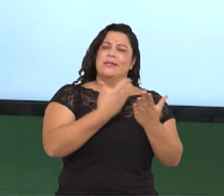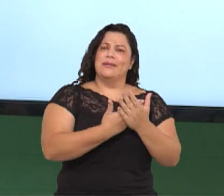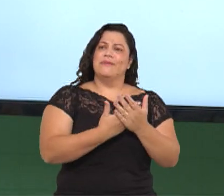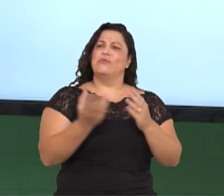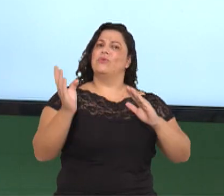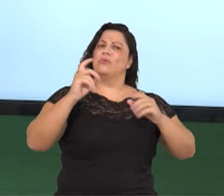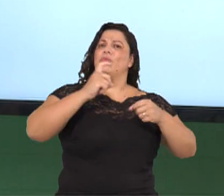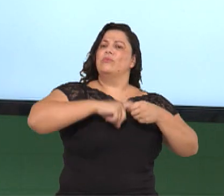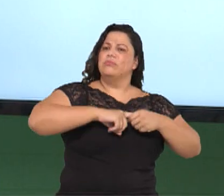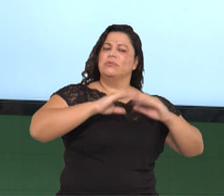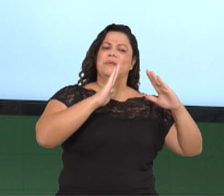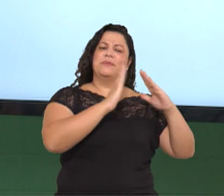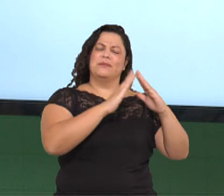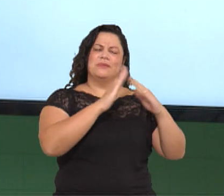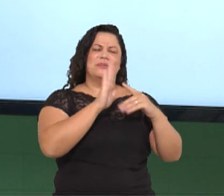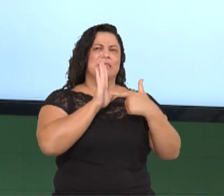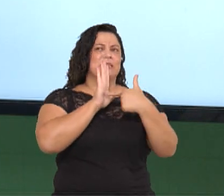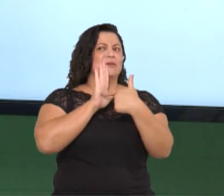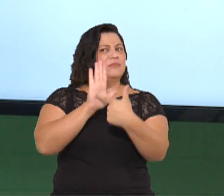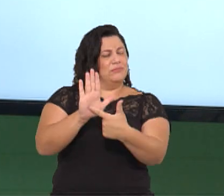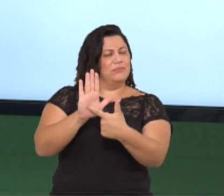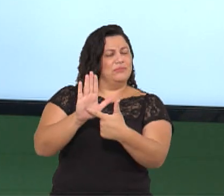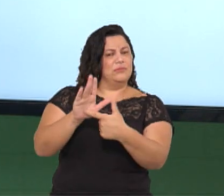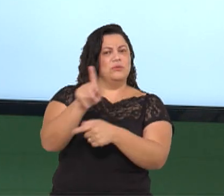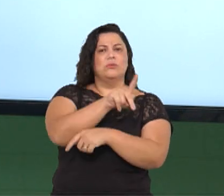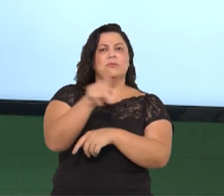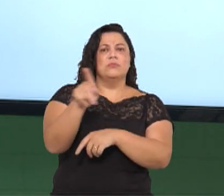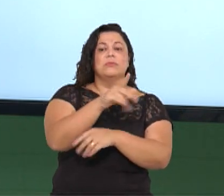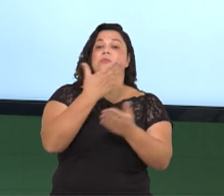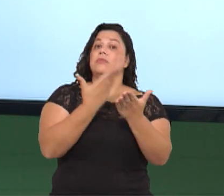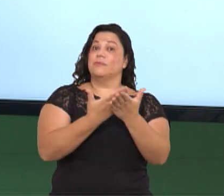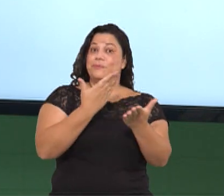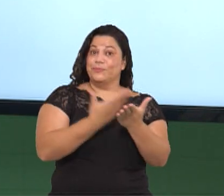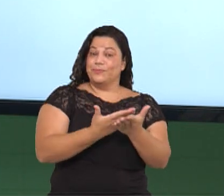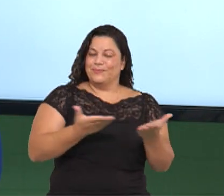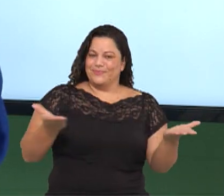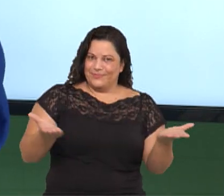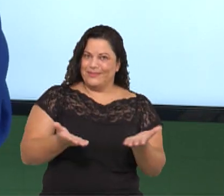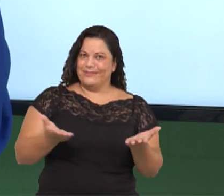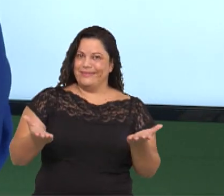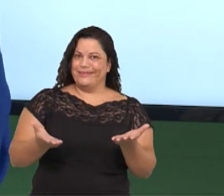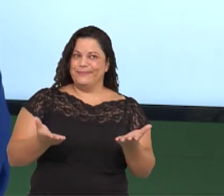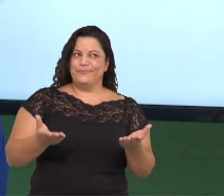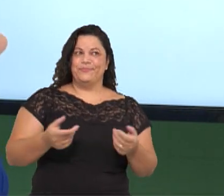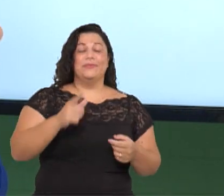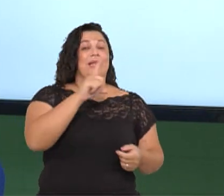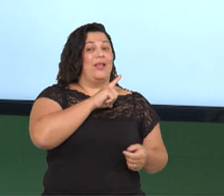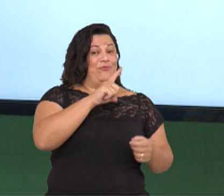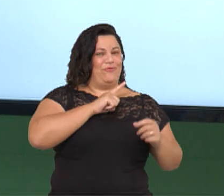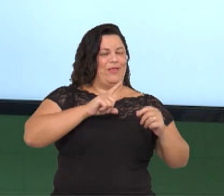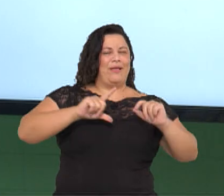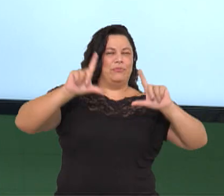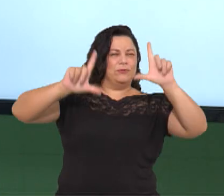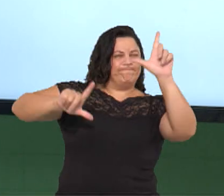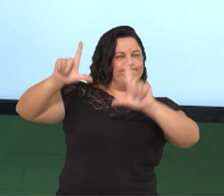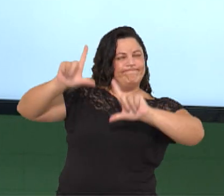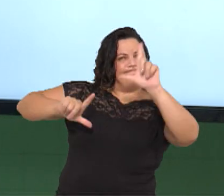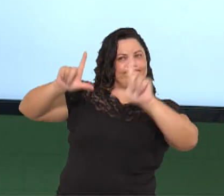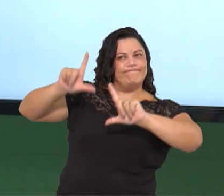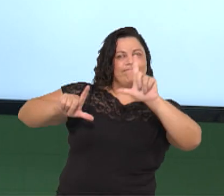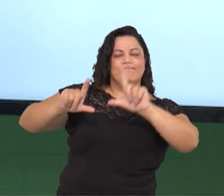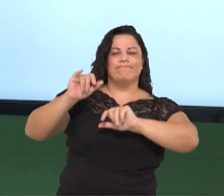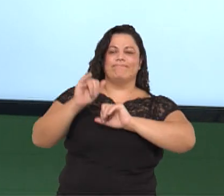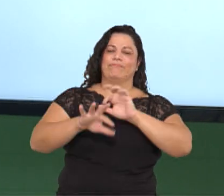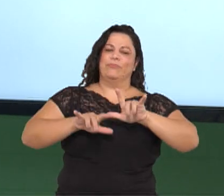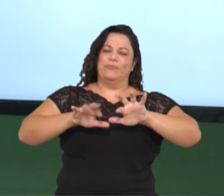vai mostrar para a tua professora, para o teu professor, o que você estudou aqui comigo. Nós tivemos aulas na televisão, na